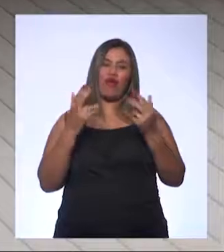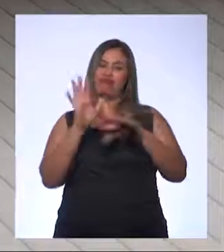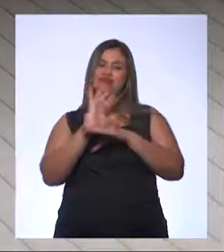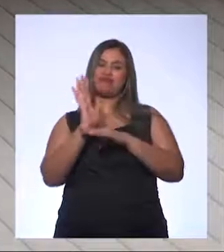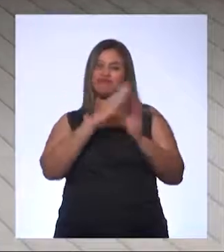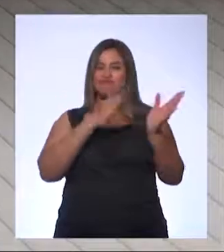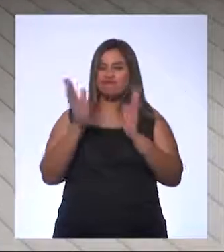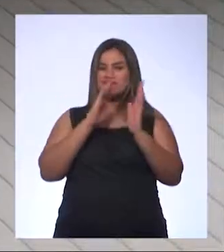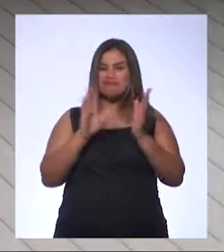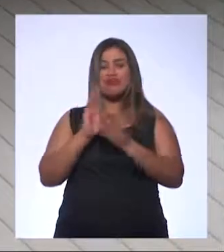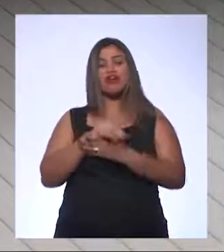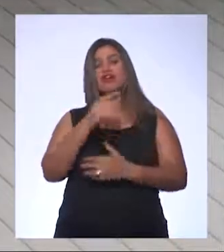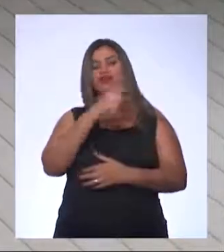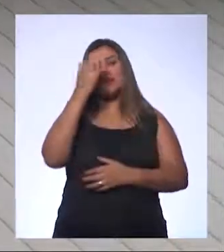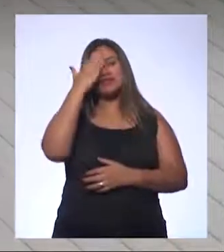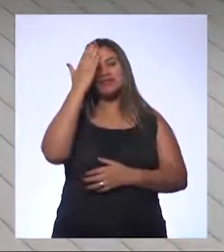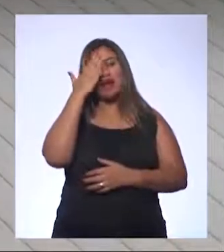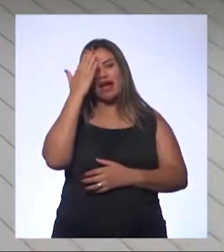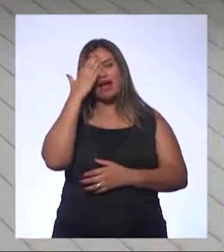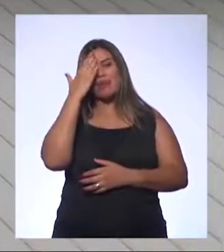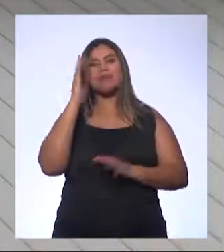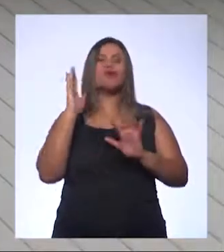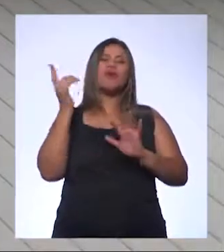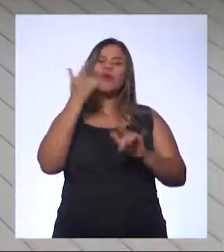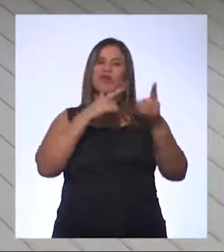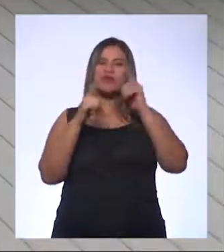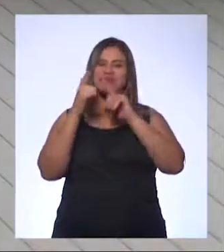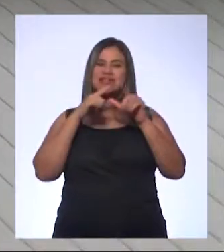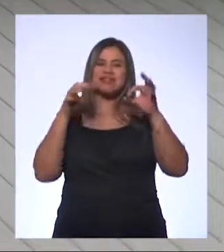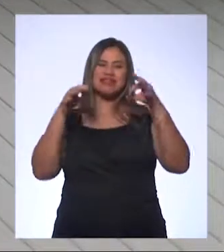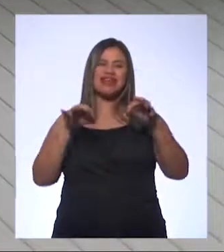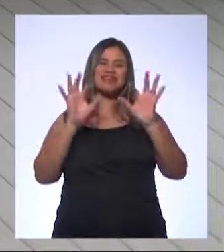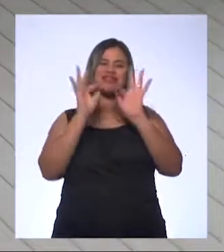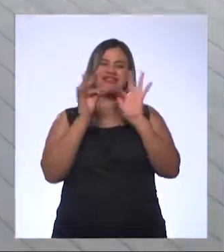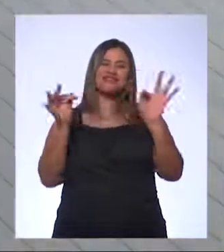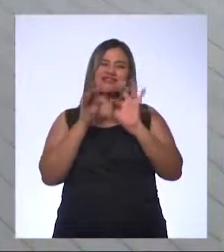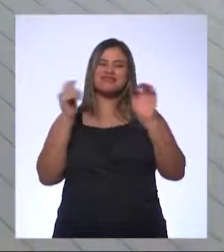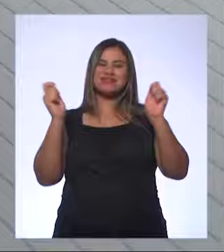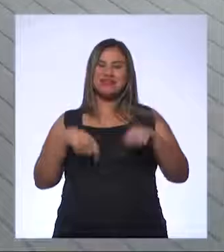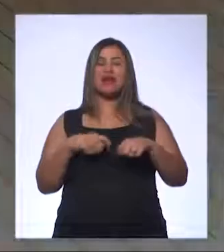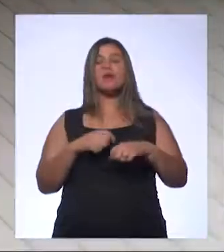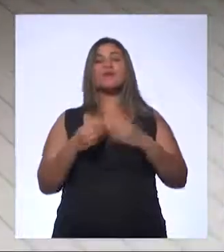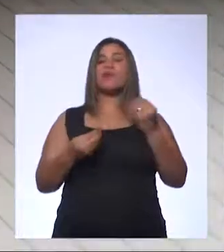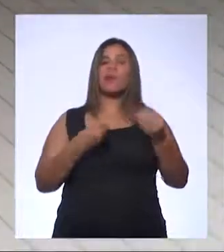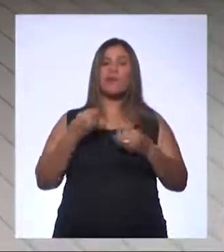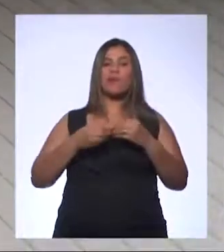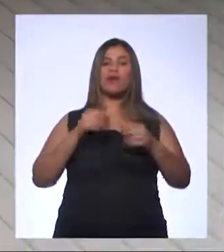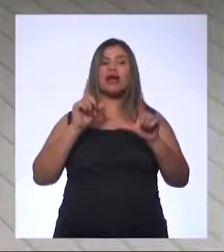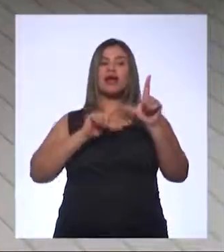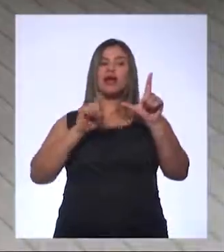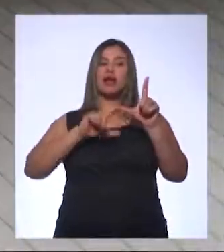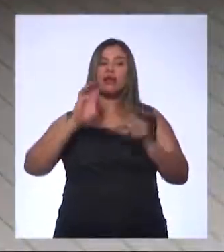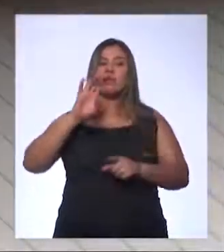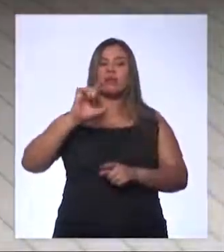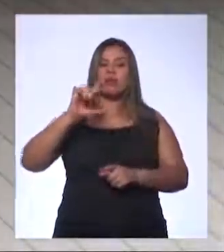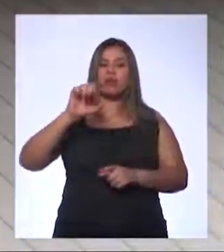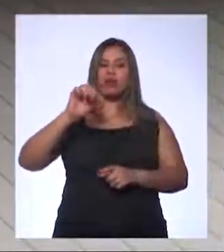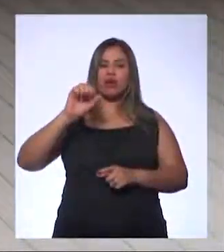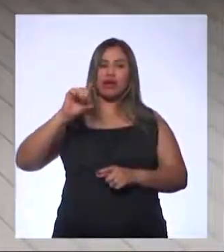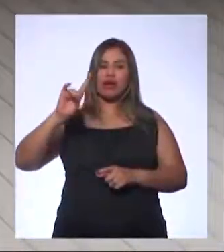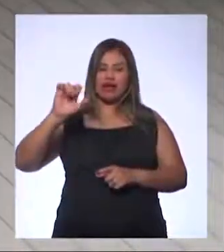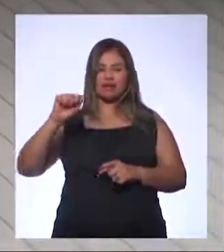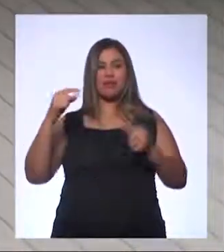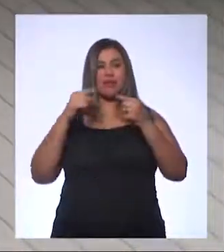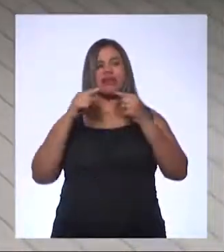vídeo, então já sabe que você vai conseguir fazer ele e é bem simples. Você vai usar a letra blocada ali na palavra feliz e ou